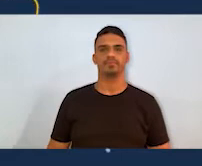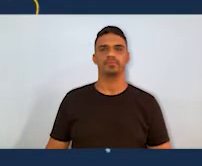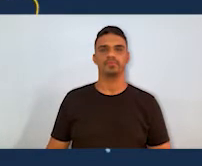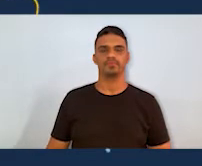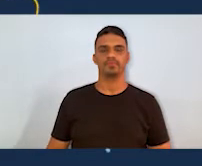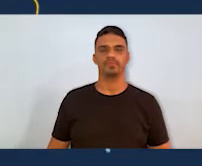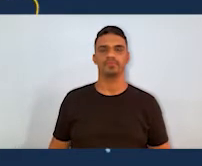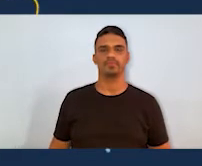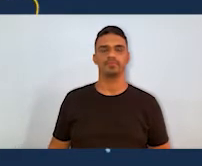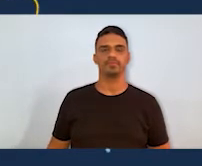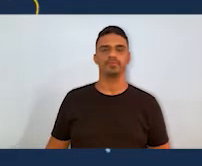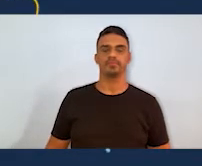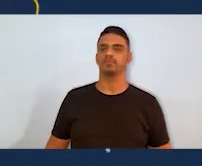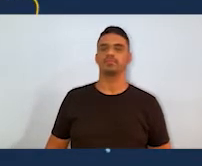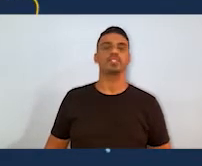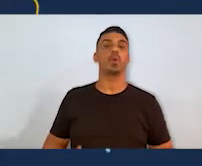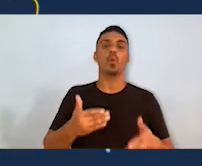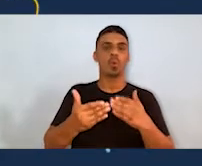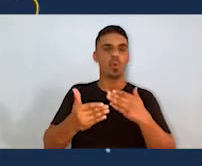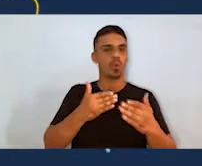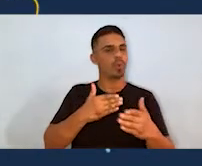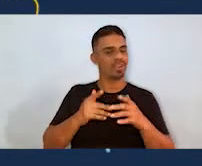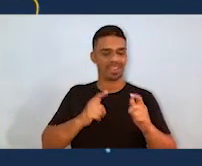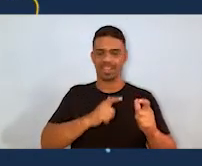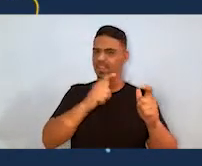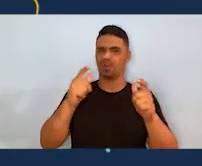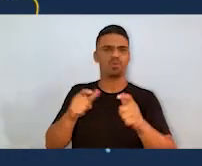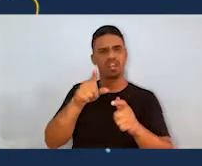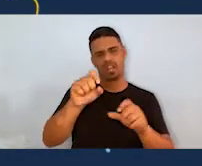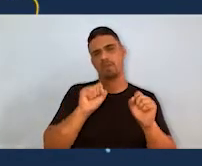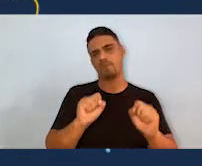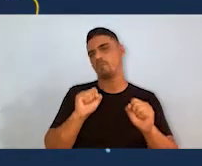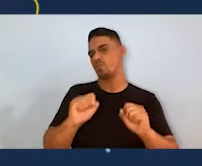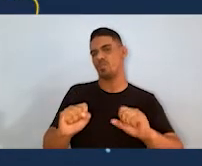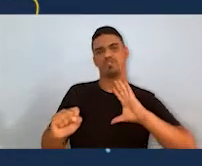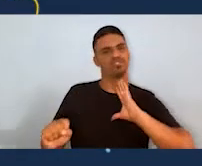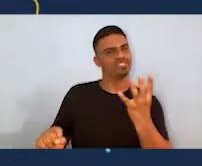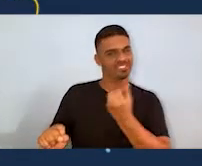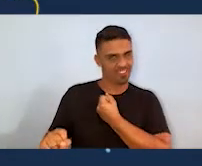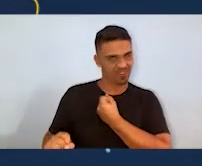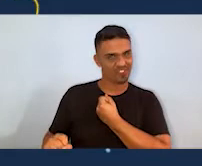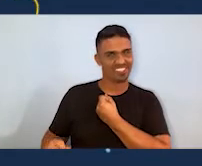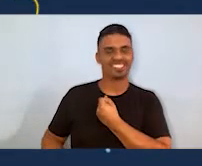E aí vocês podem salvar onde vocês quiserem.